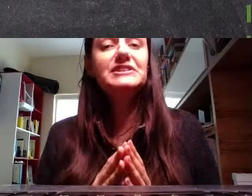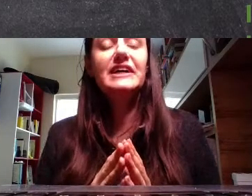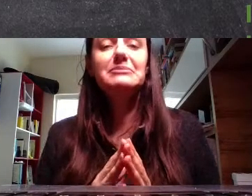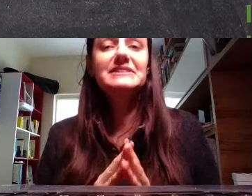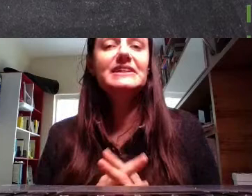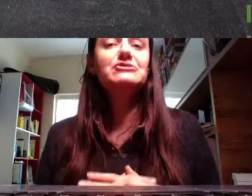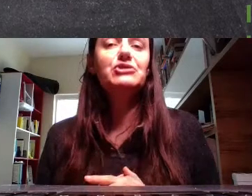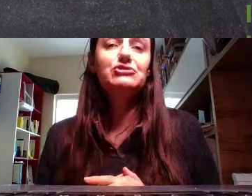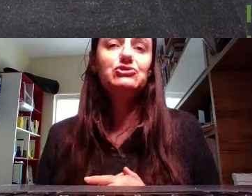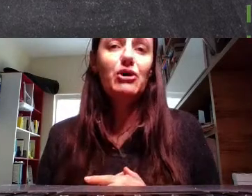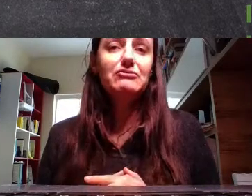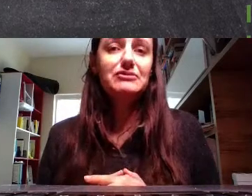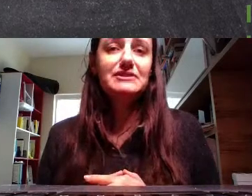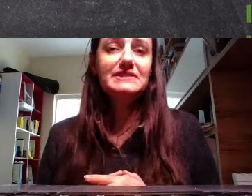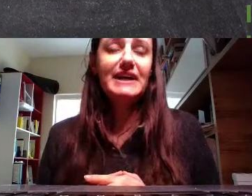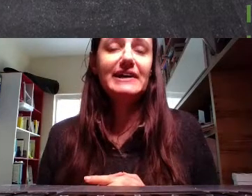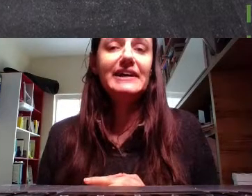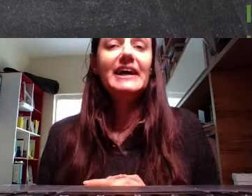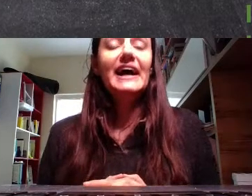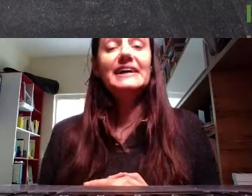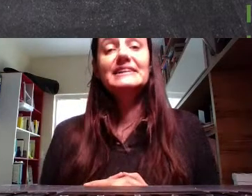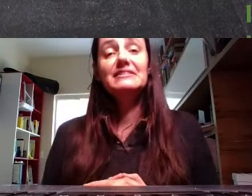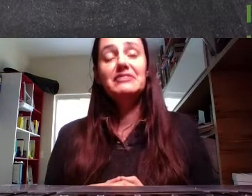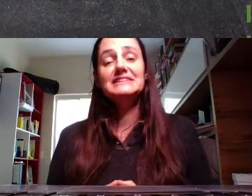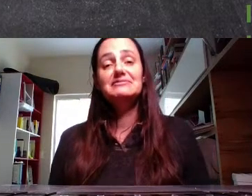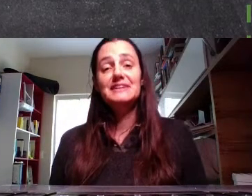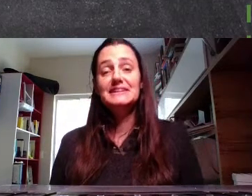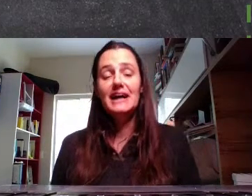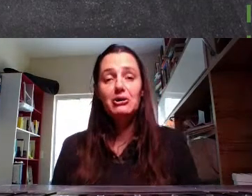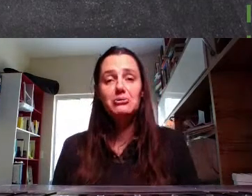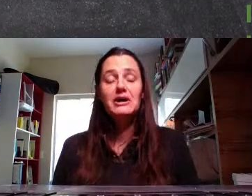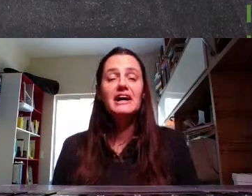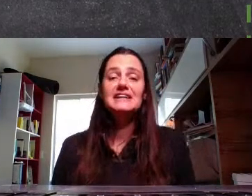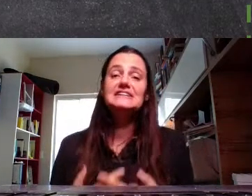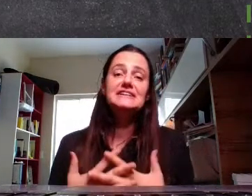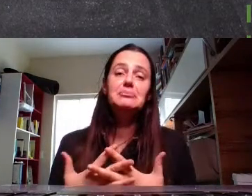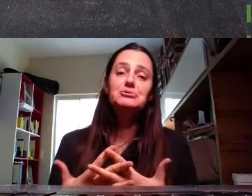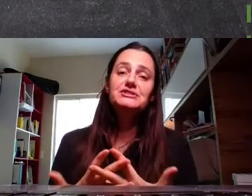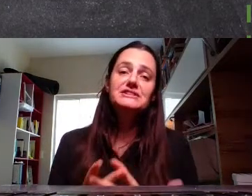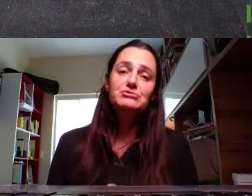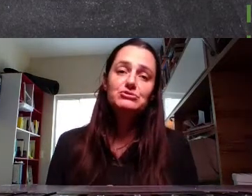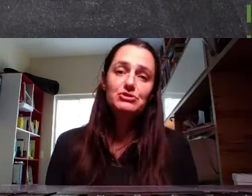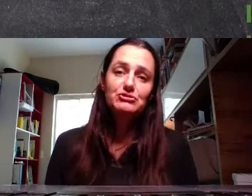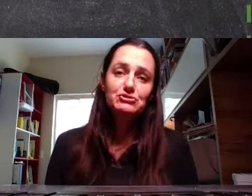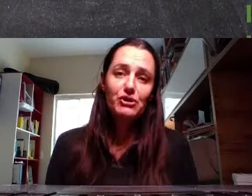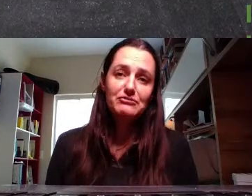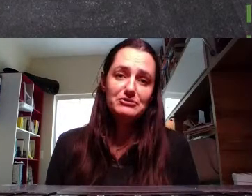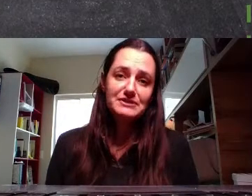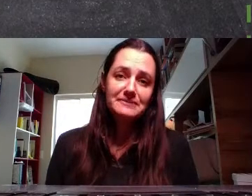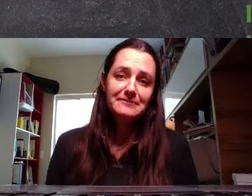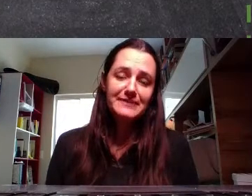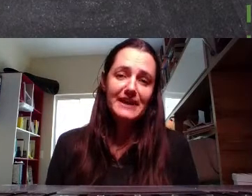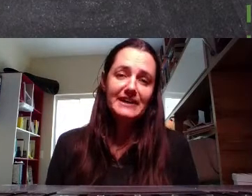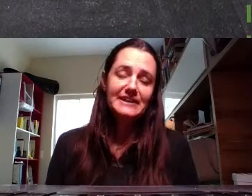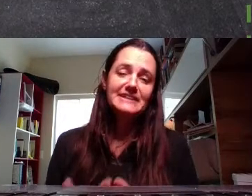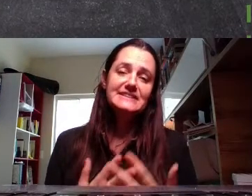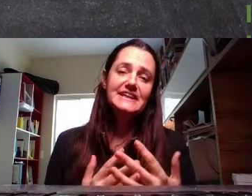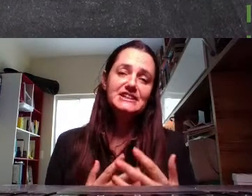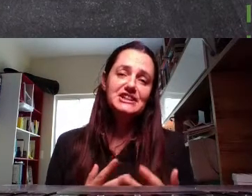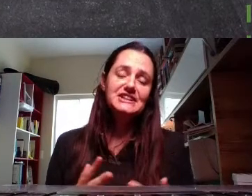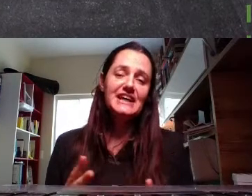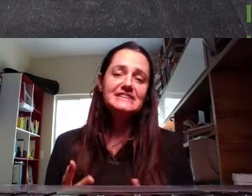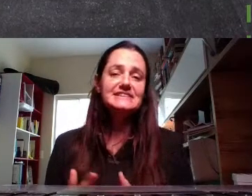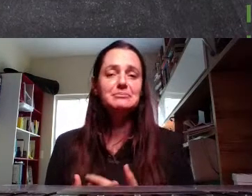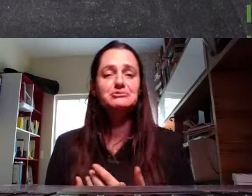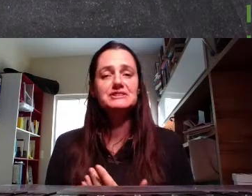que produz e armazena os nossos óvulos, tá? Ainda na fase fetal, a gente tem a produção dos nossos óvulos, tá? E